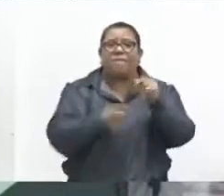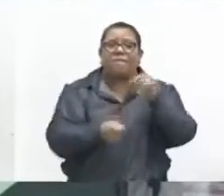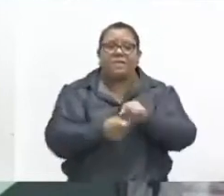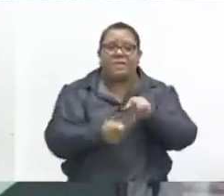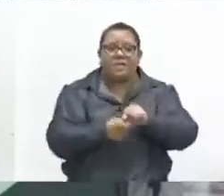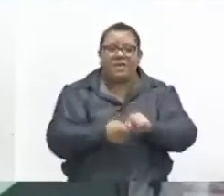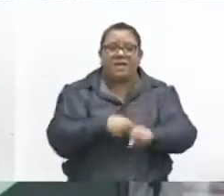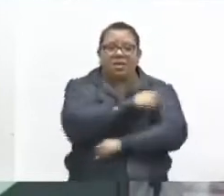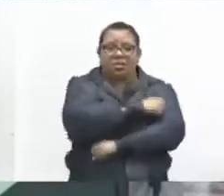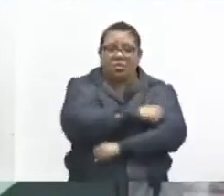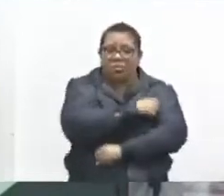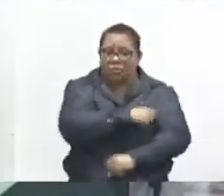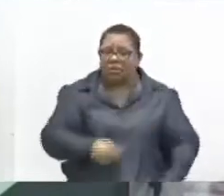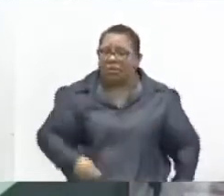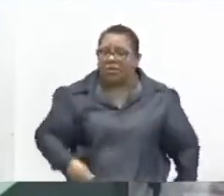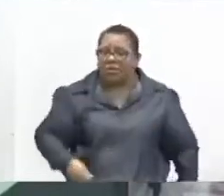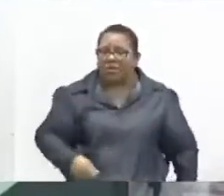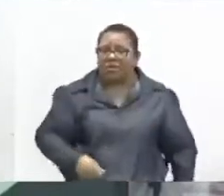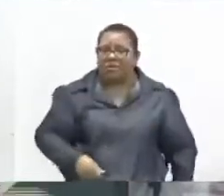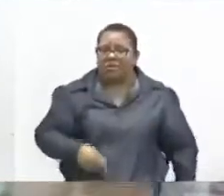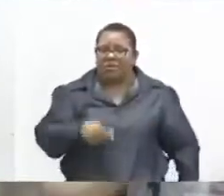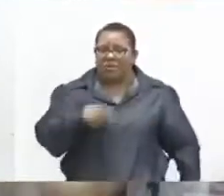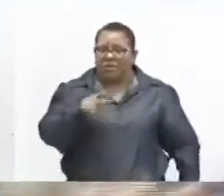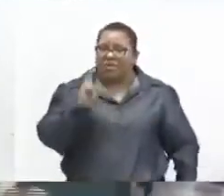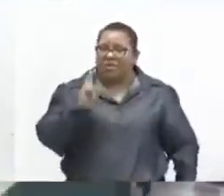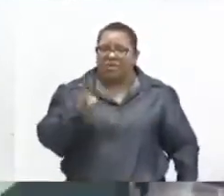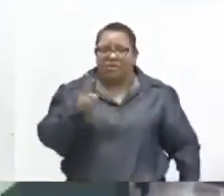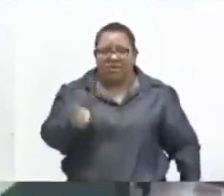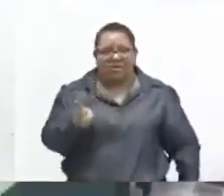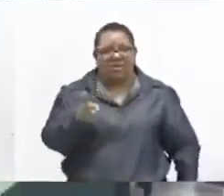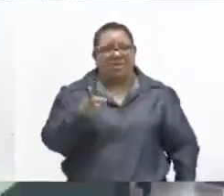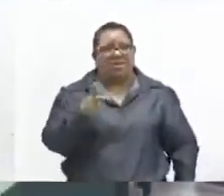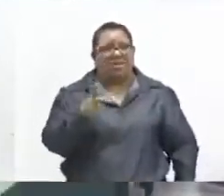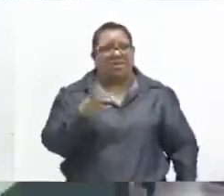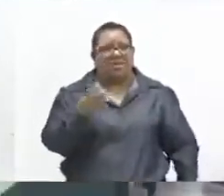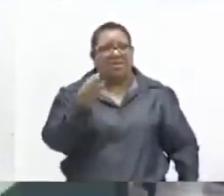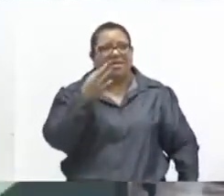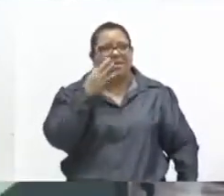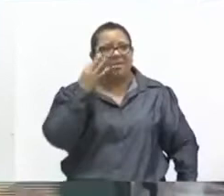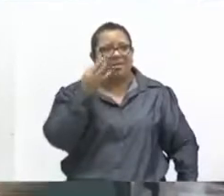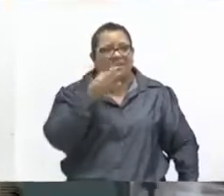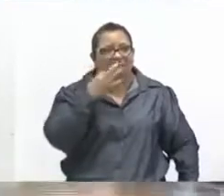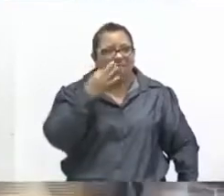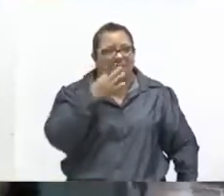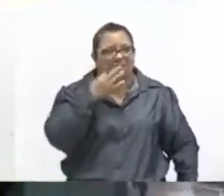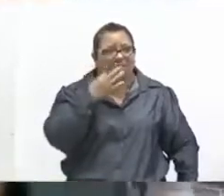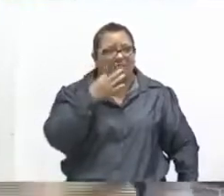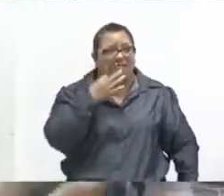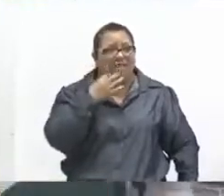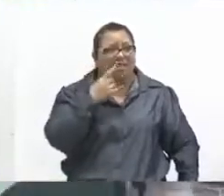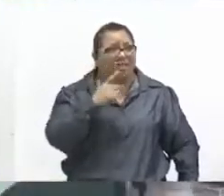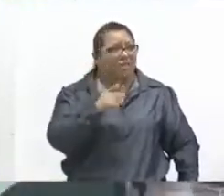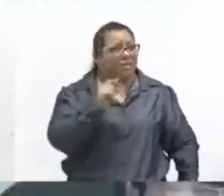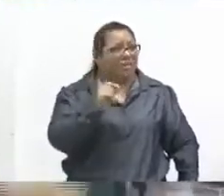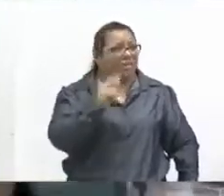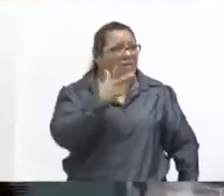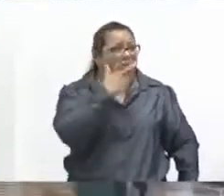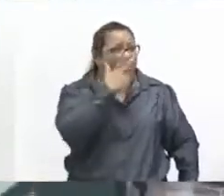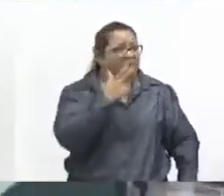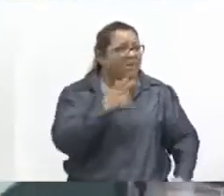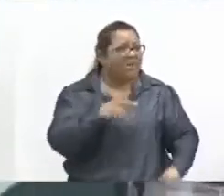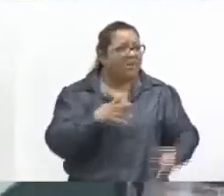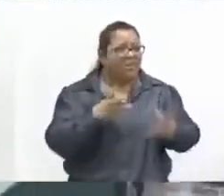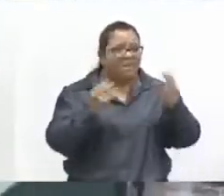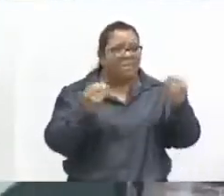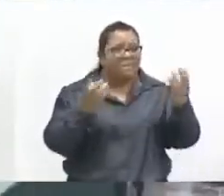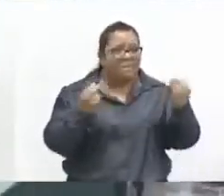que ele tem que acessar? Toda vez lá na praia da UFMT, no primeiro dia de aula, gente, a praia da UFMT ela vira uma rodoviária, cheio de